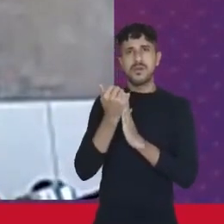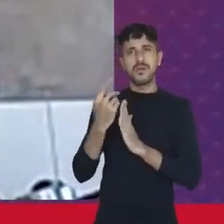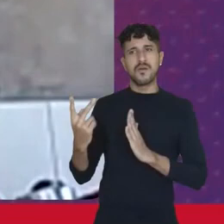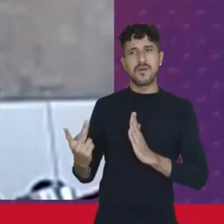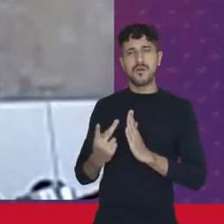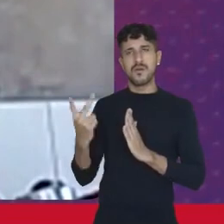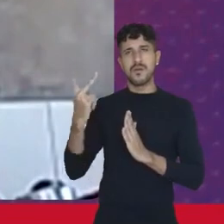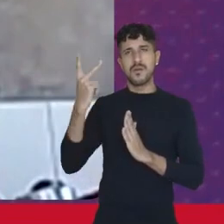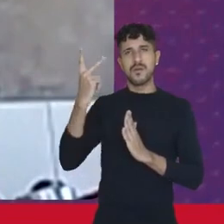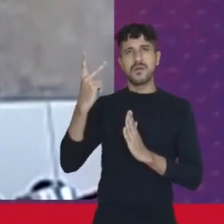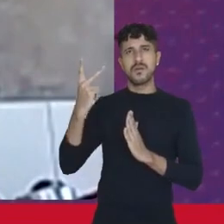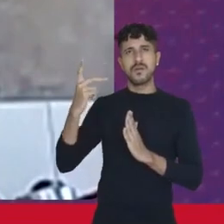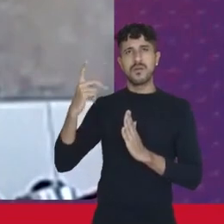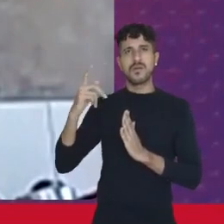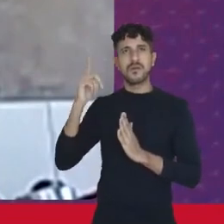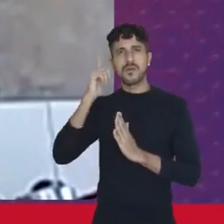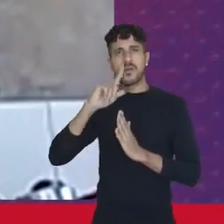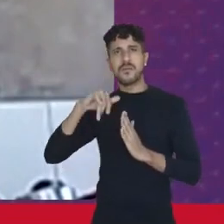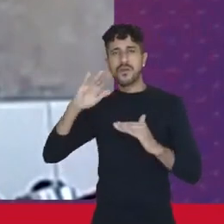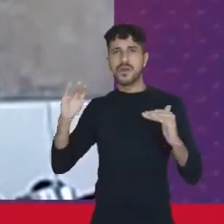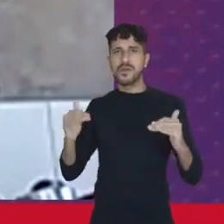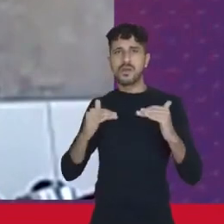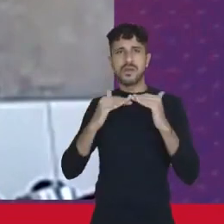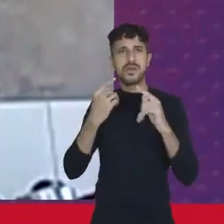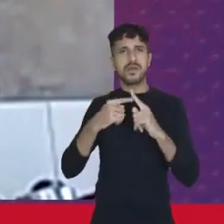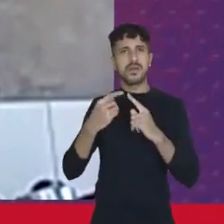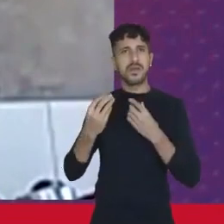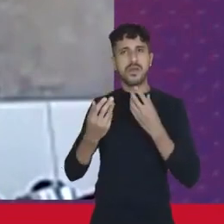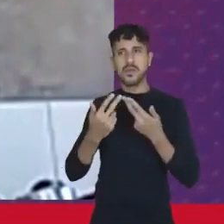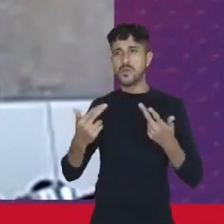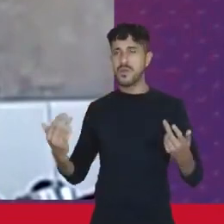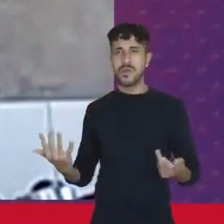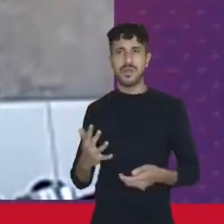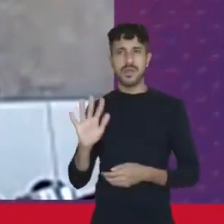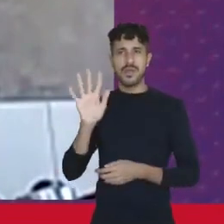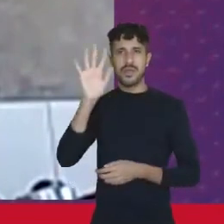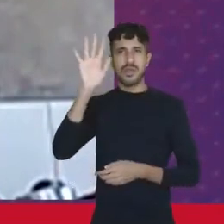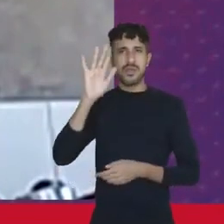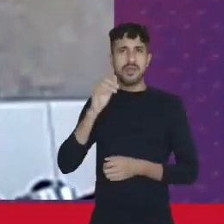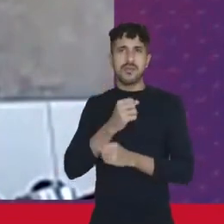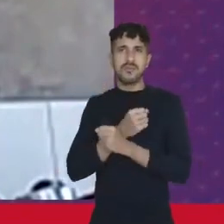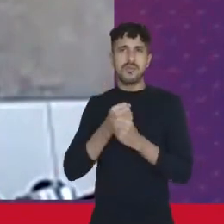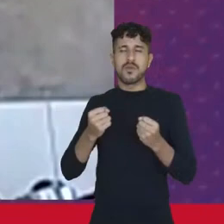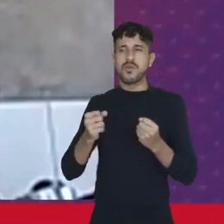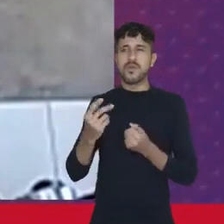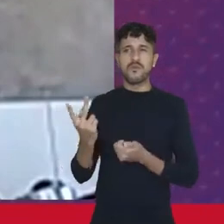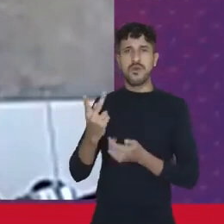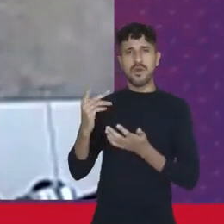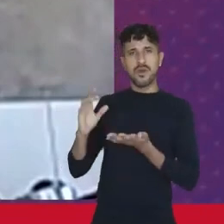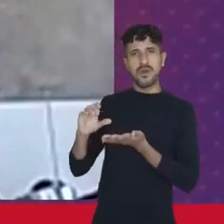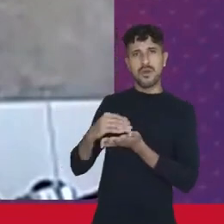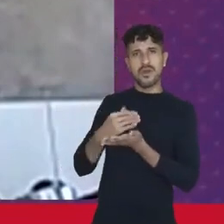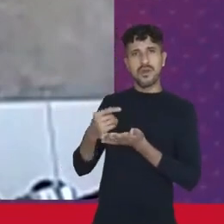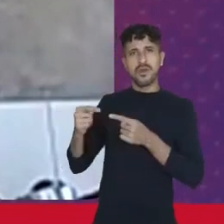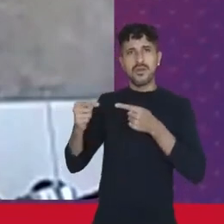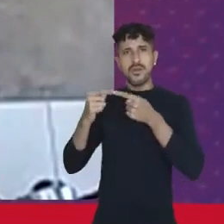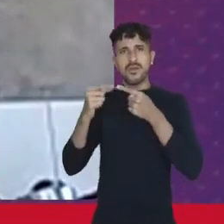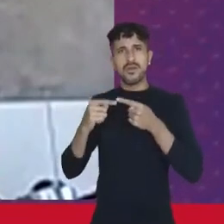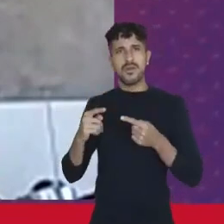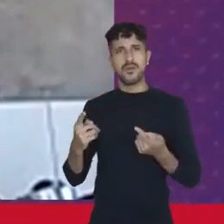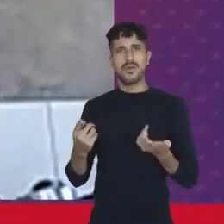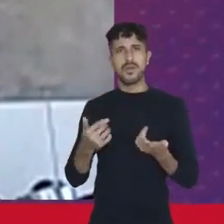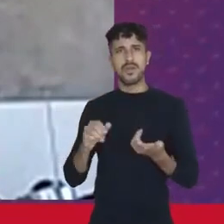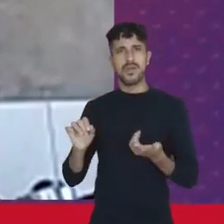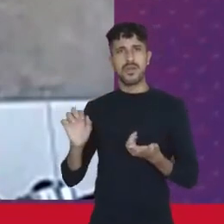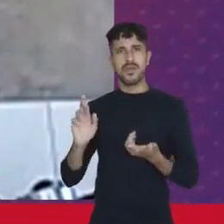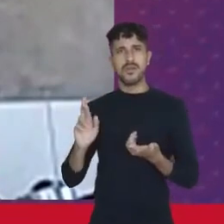para ficar mais justo, né? Porque como as coisas estão caras, não tem como o valor que eles querem. Eu vi no jornal que parece que vai ser R$300,